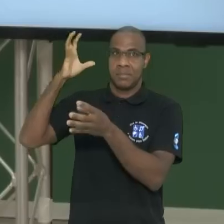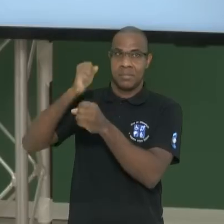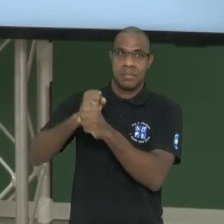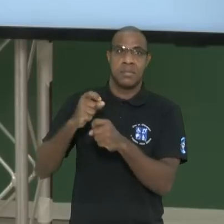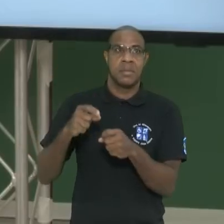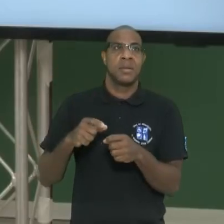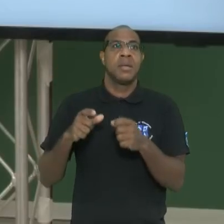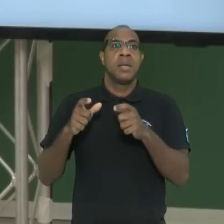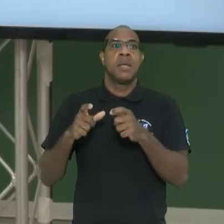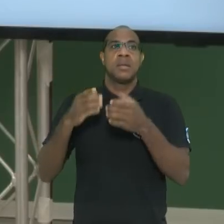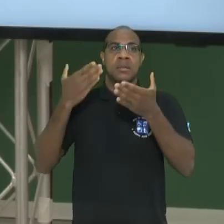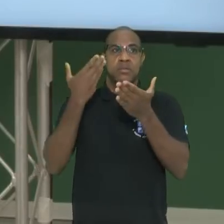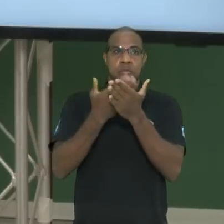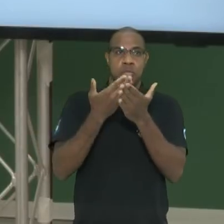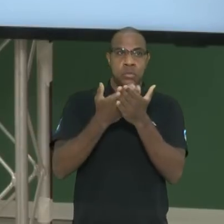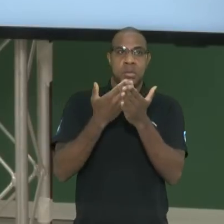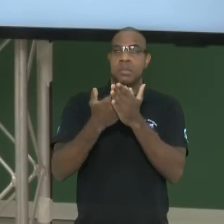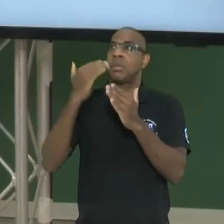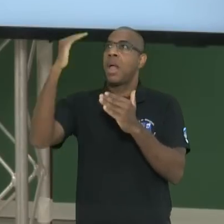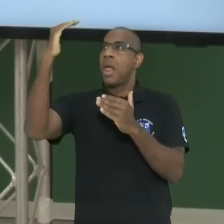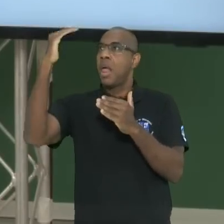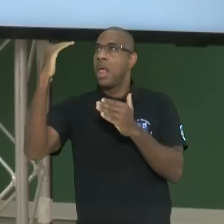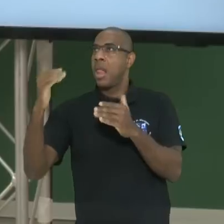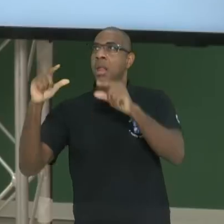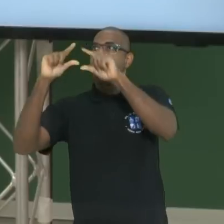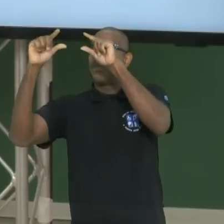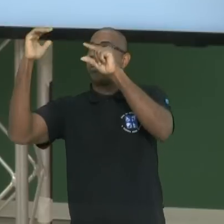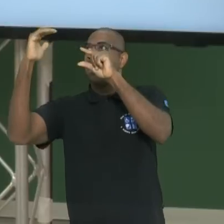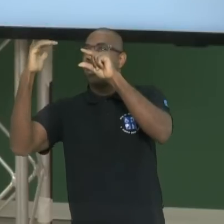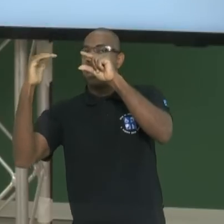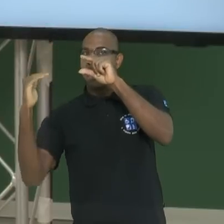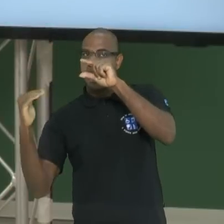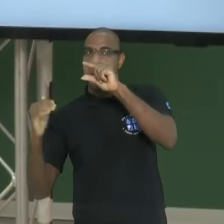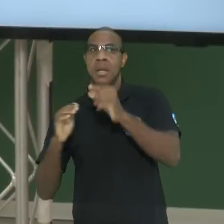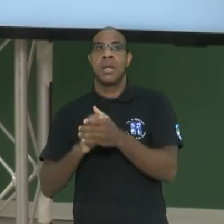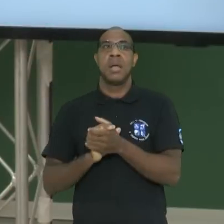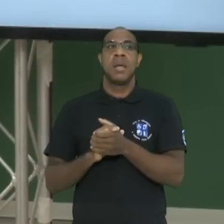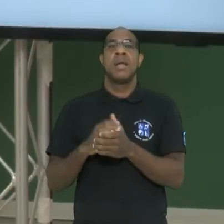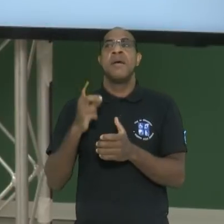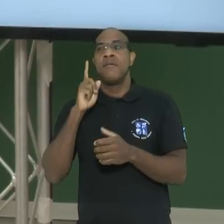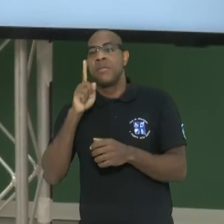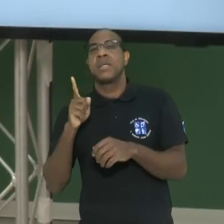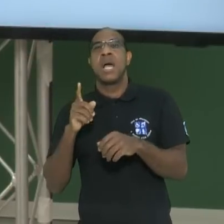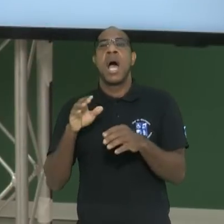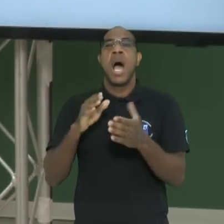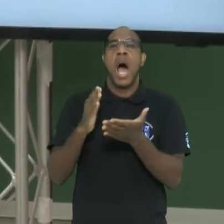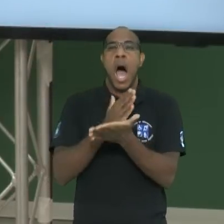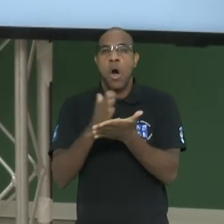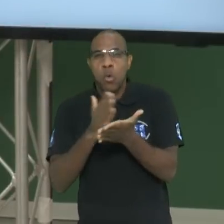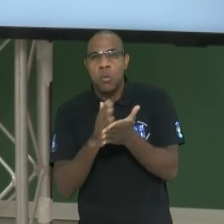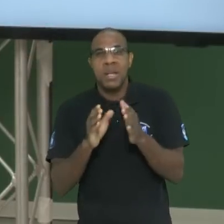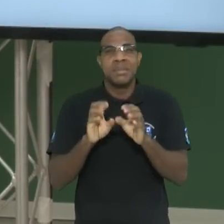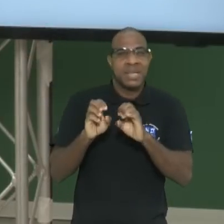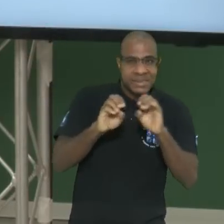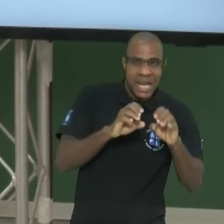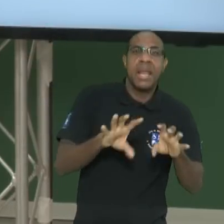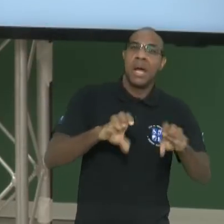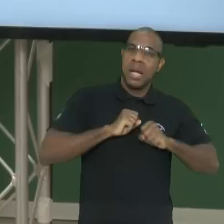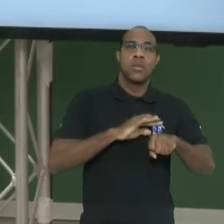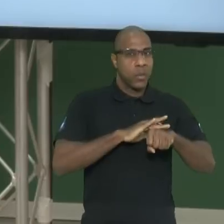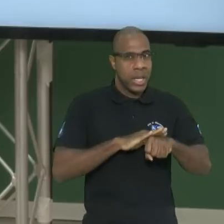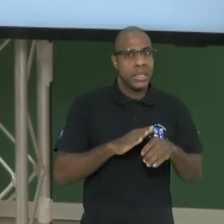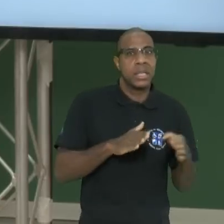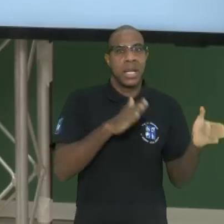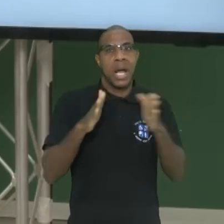Monera, bactérias e cianobactérias. Nós vimos que algumas bactérias causam doenças, outras fazem decomposição,